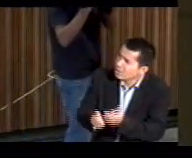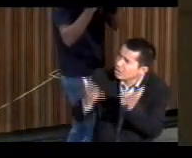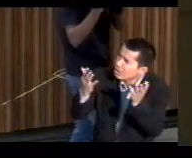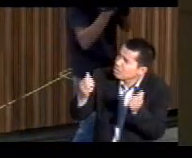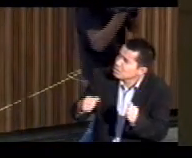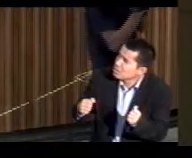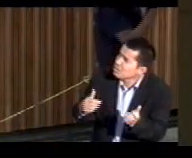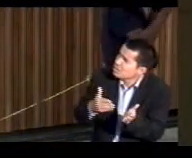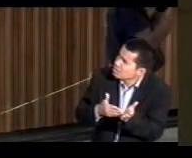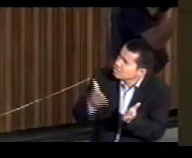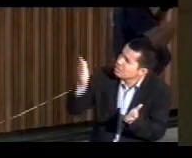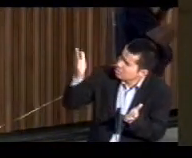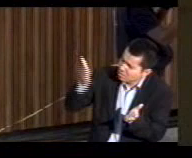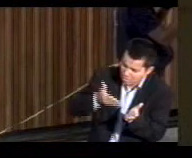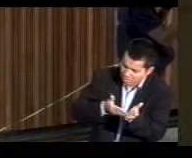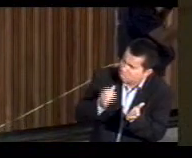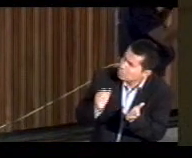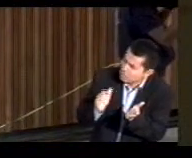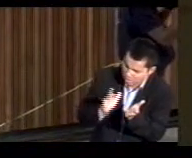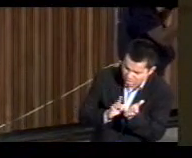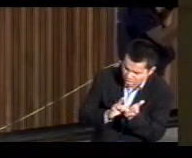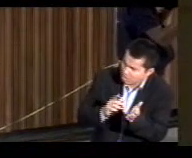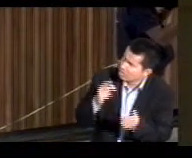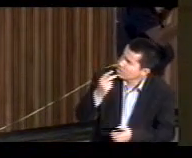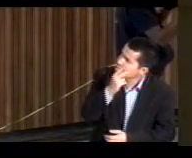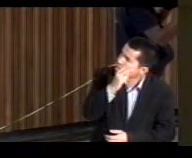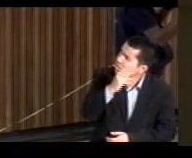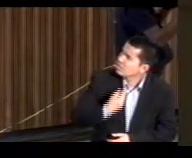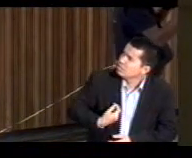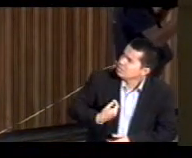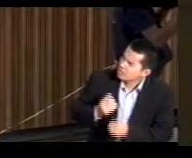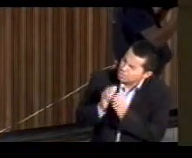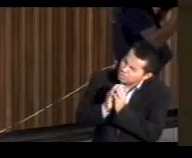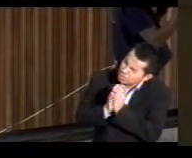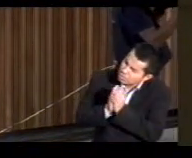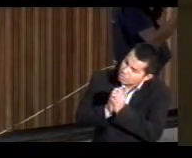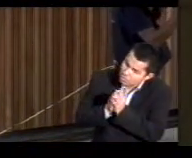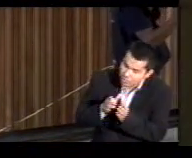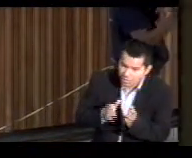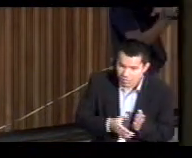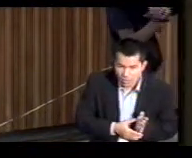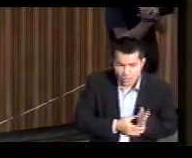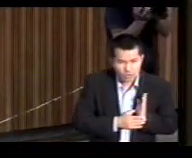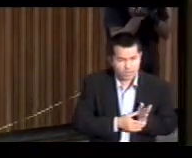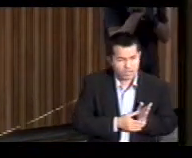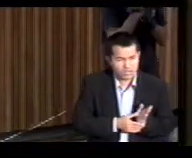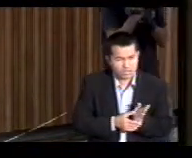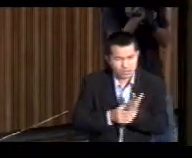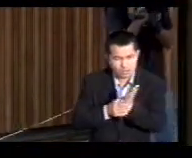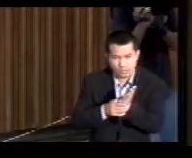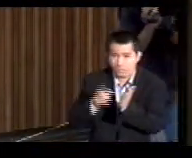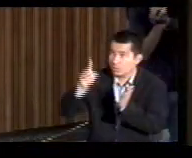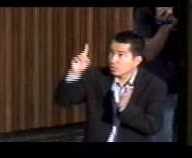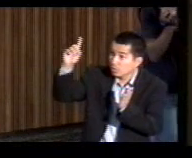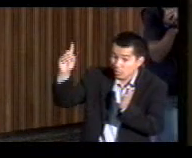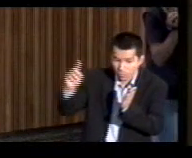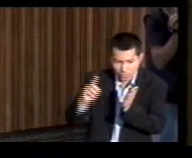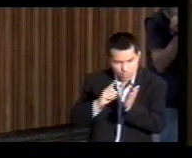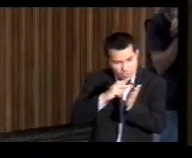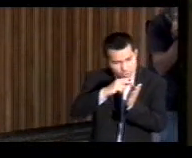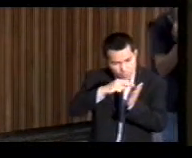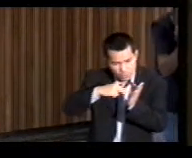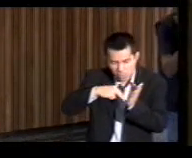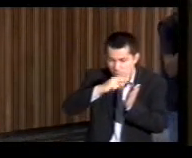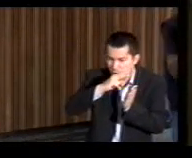delas? Pede para Deus intervir agora, porque nós vamos falar com quem? Quem é que vai ouvir